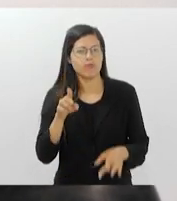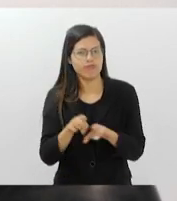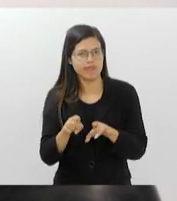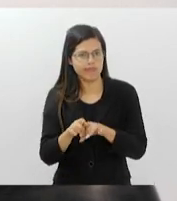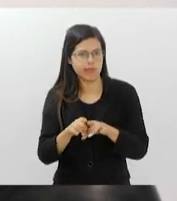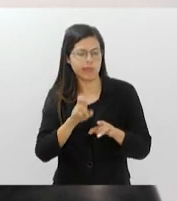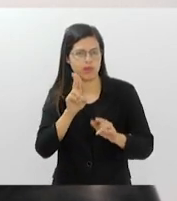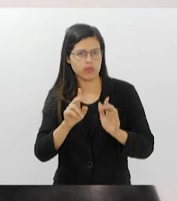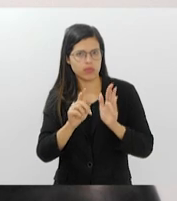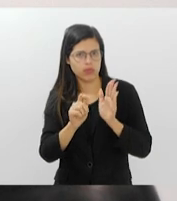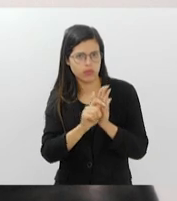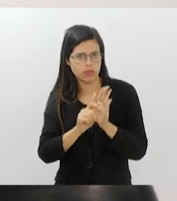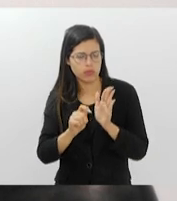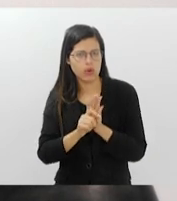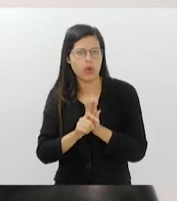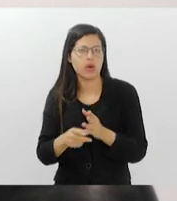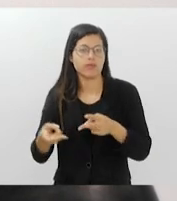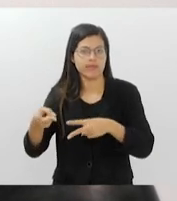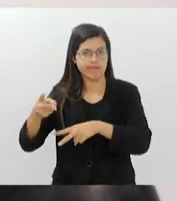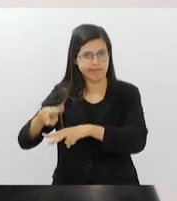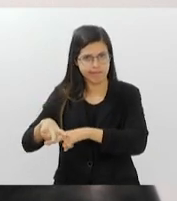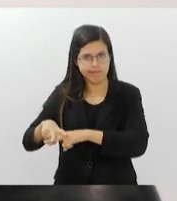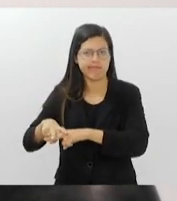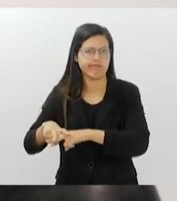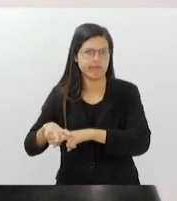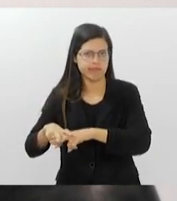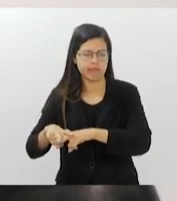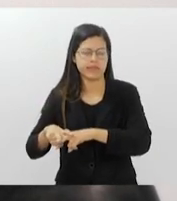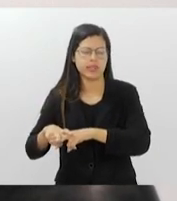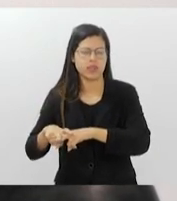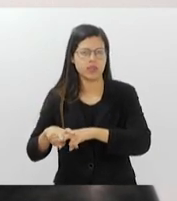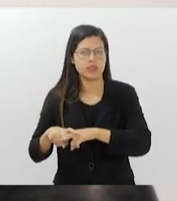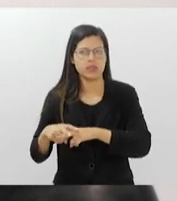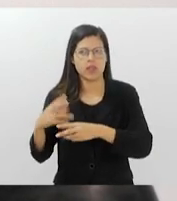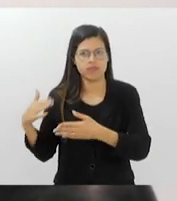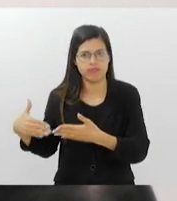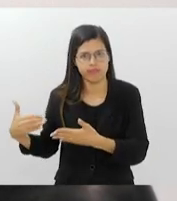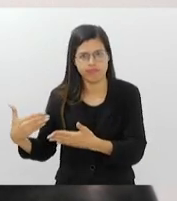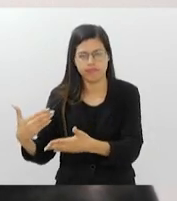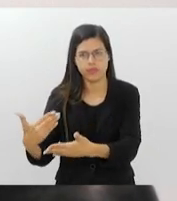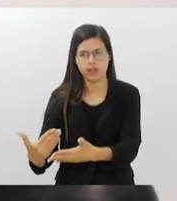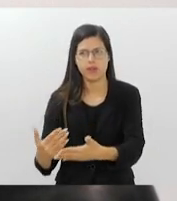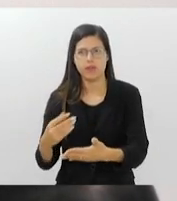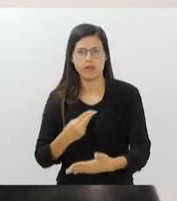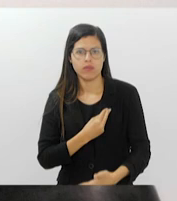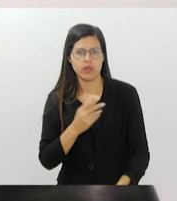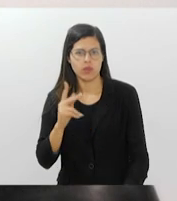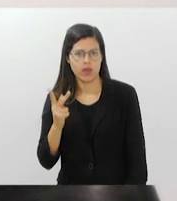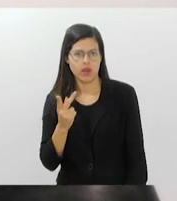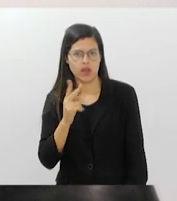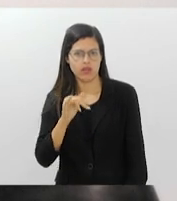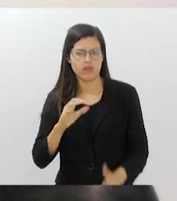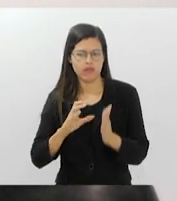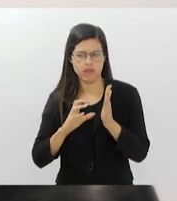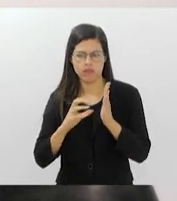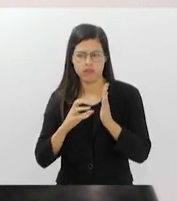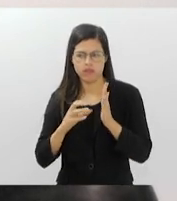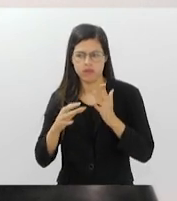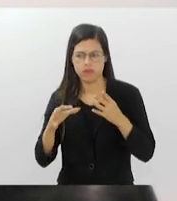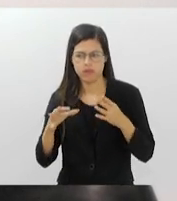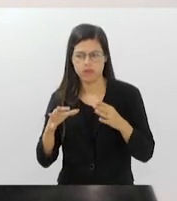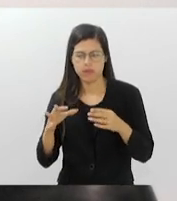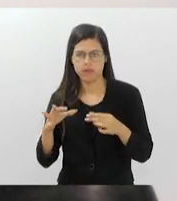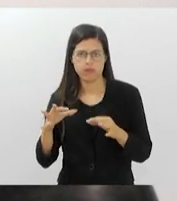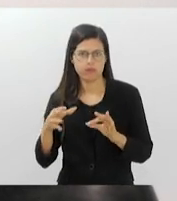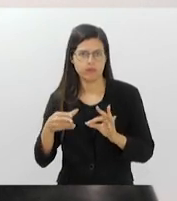cárcere e nesse tempo vivendo com HIV eu passei a metade da minha vida